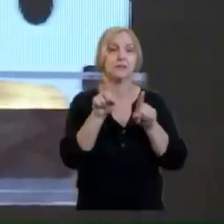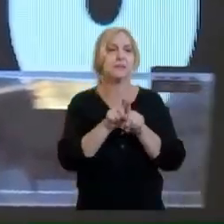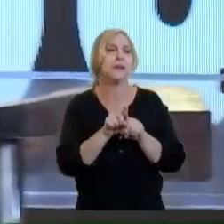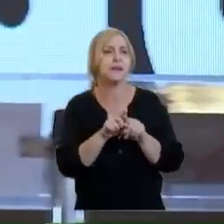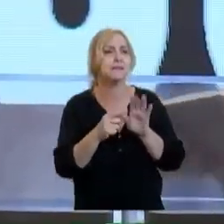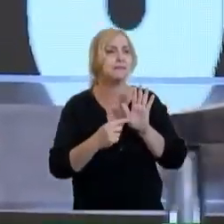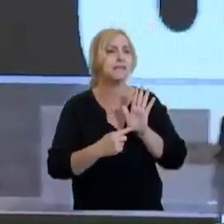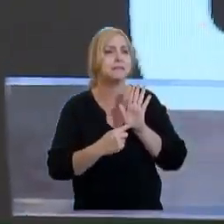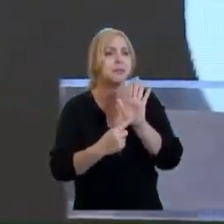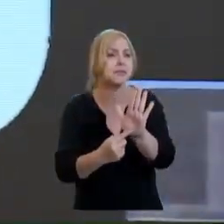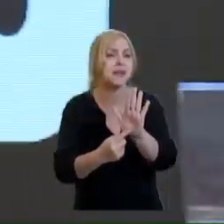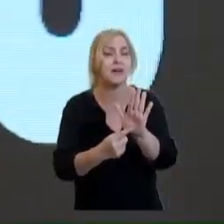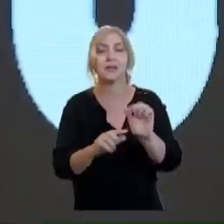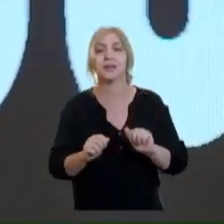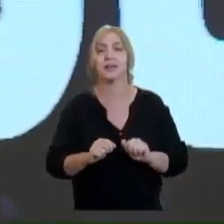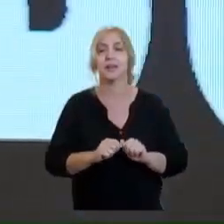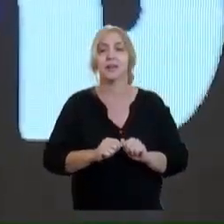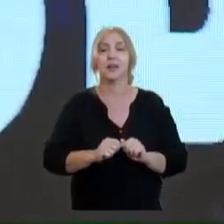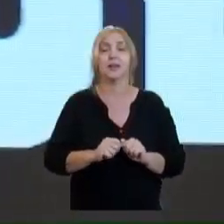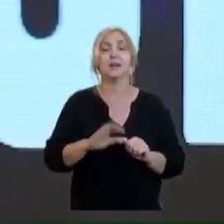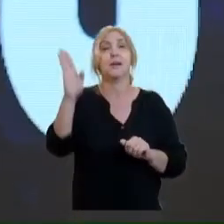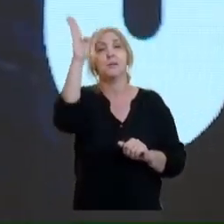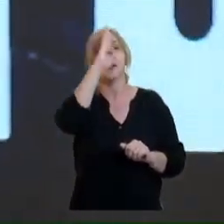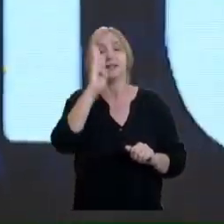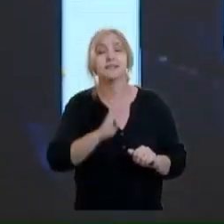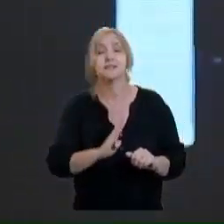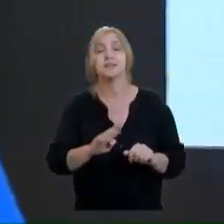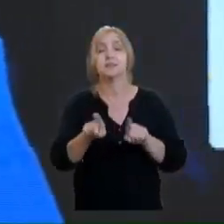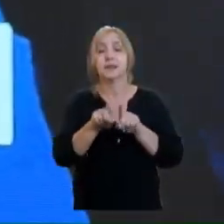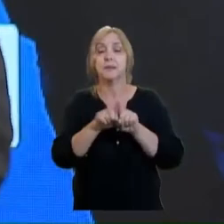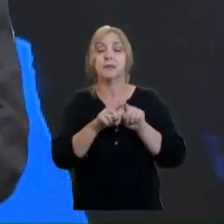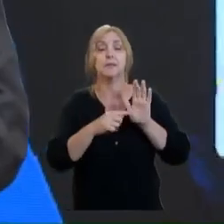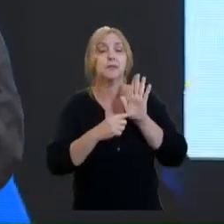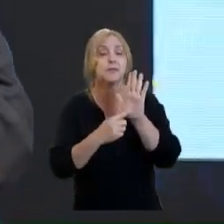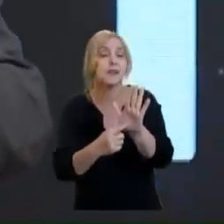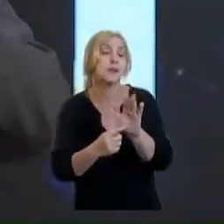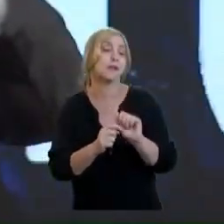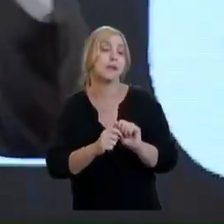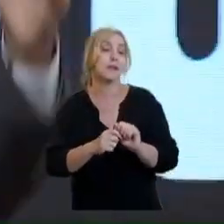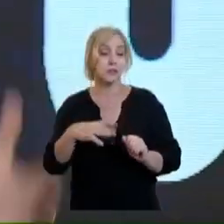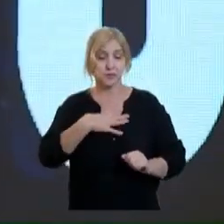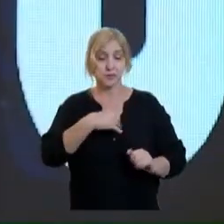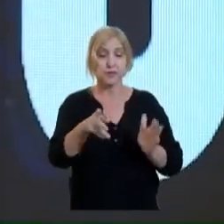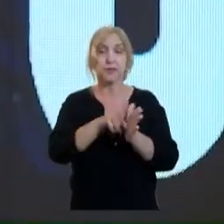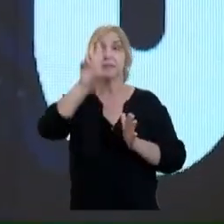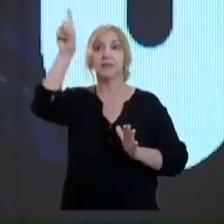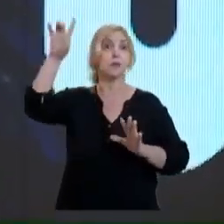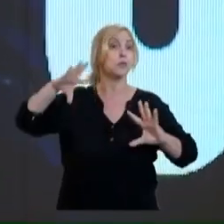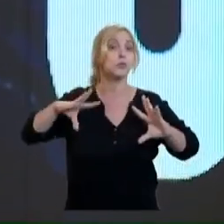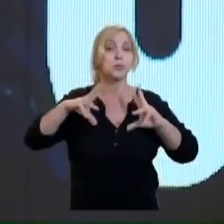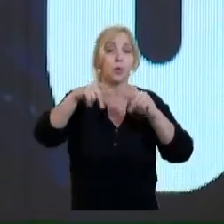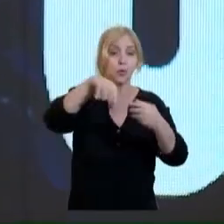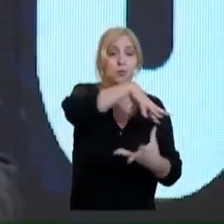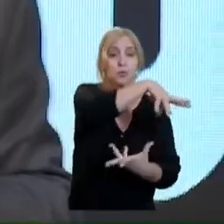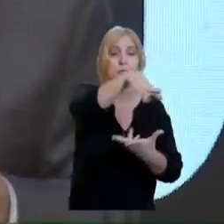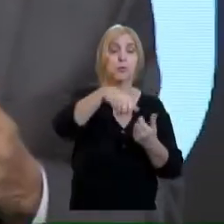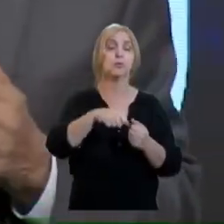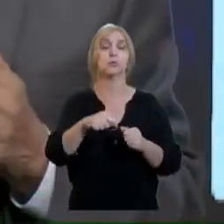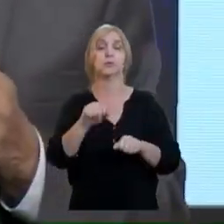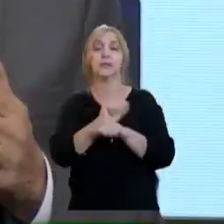filhos de Deus. O Brasil aguarda a manifestação dos filhos de Deus. Toda a terra aguarda